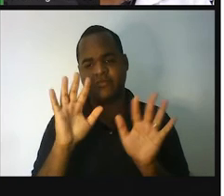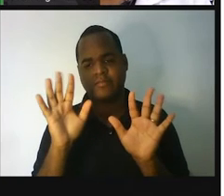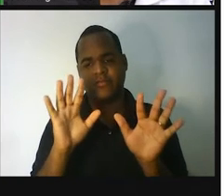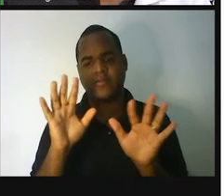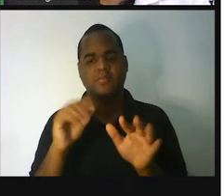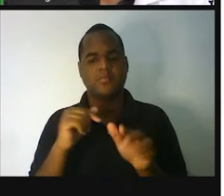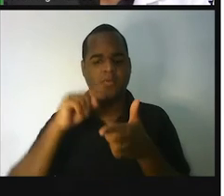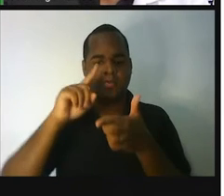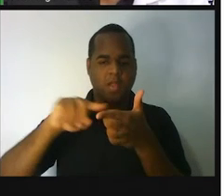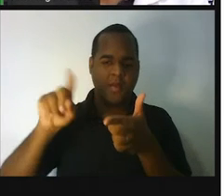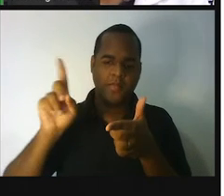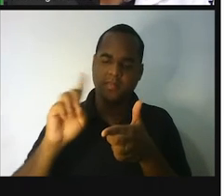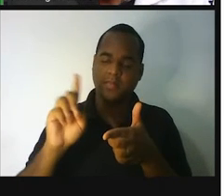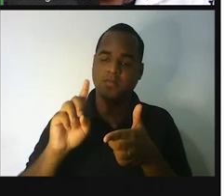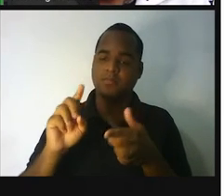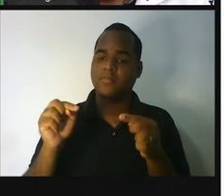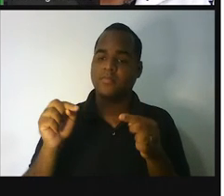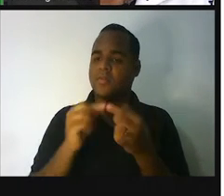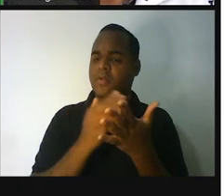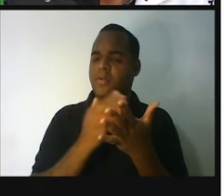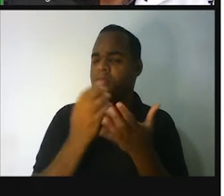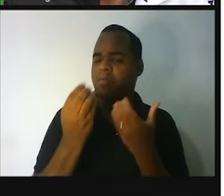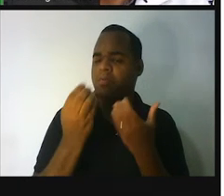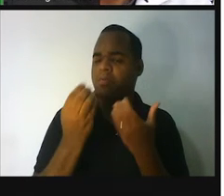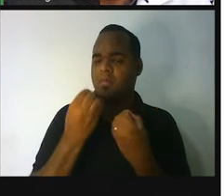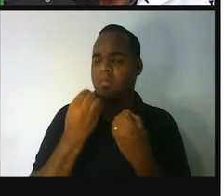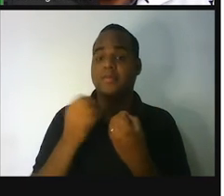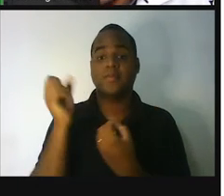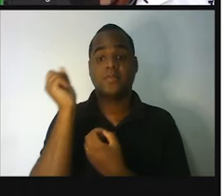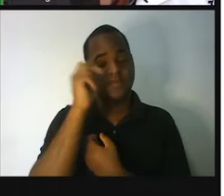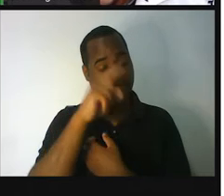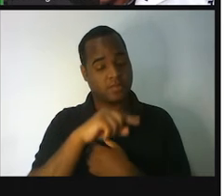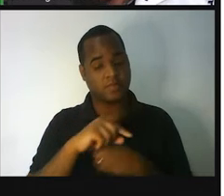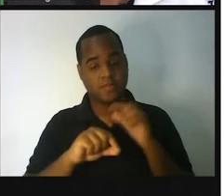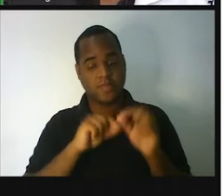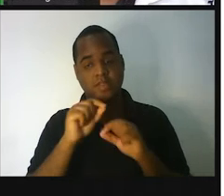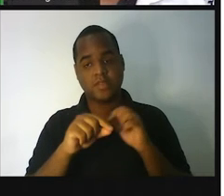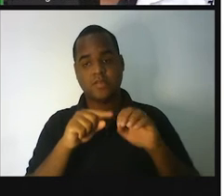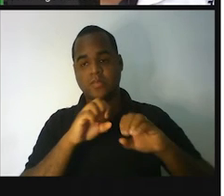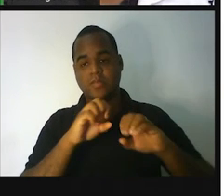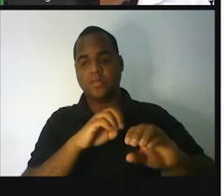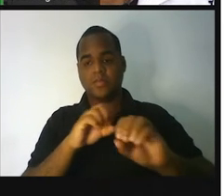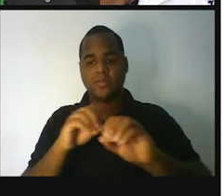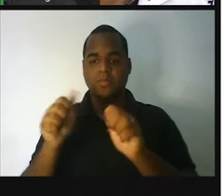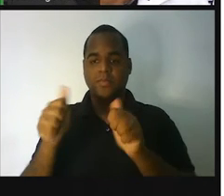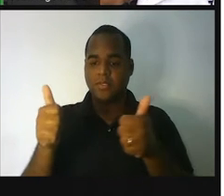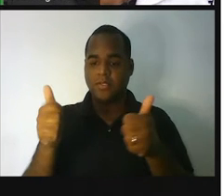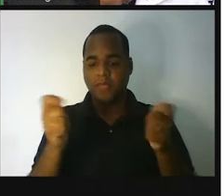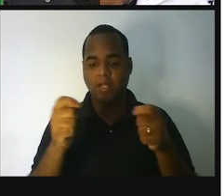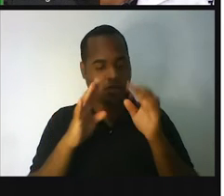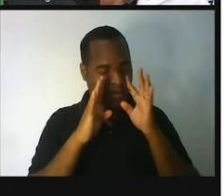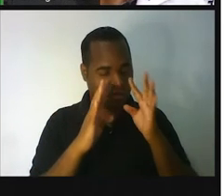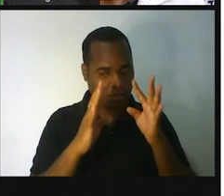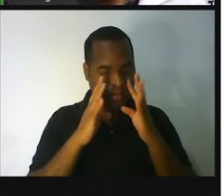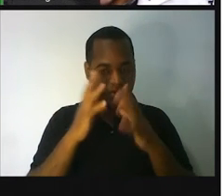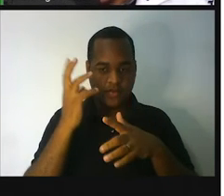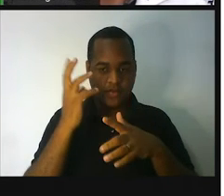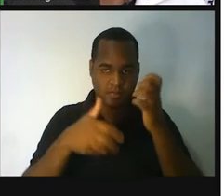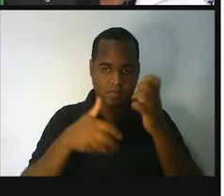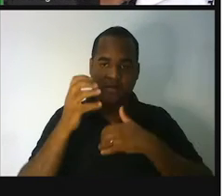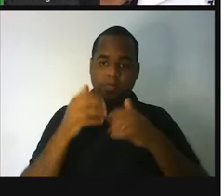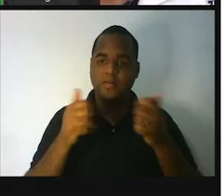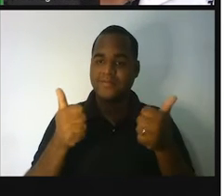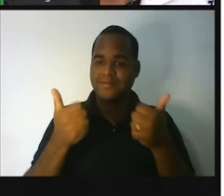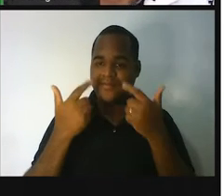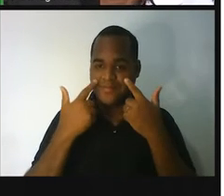bom mas como assim que viagem é essa que você vai entender e vai ser muito